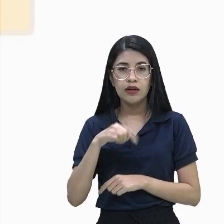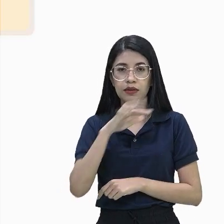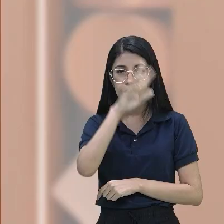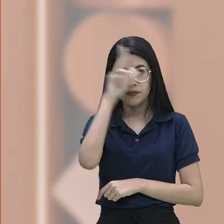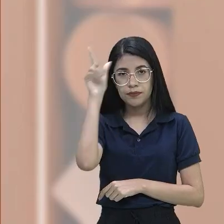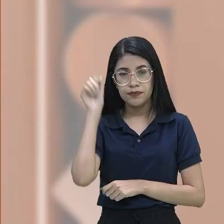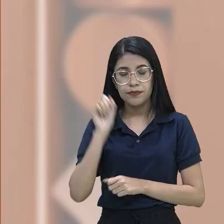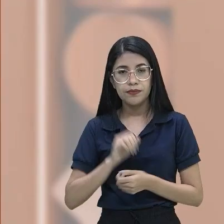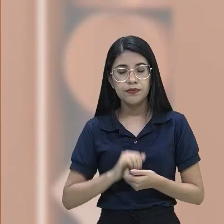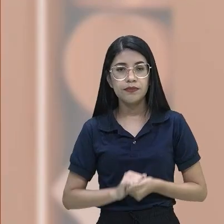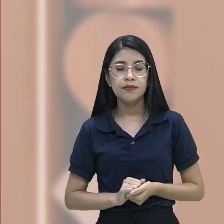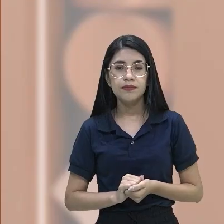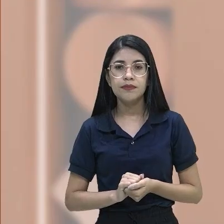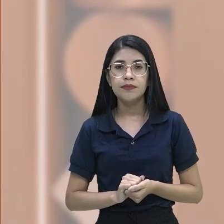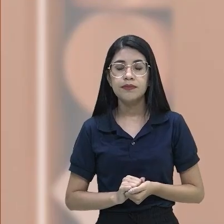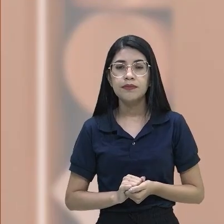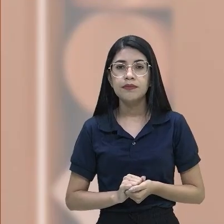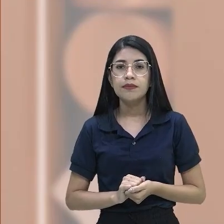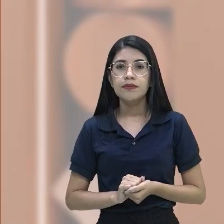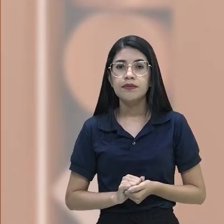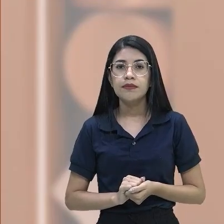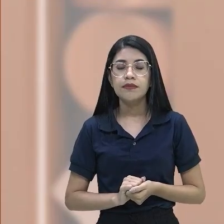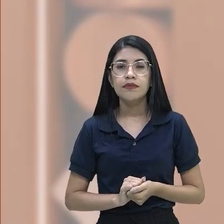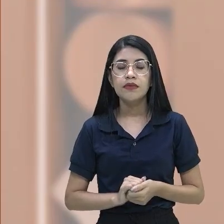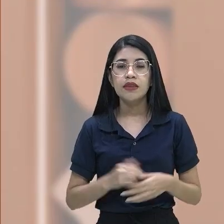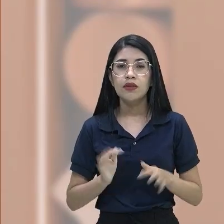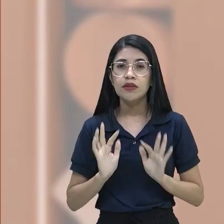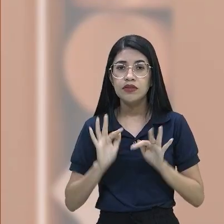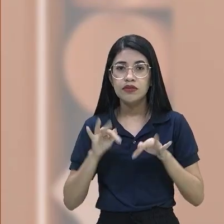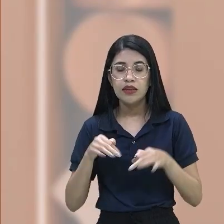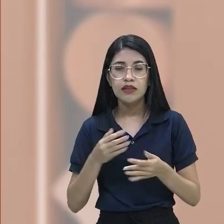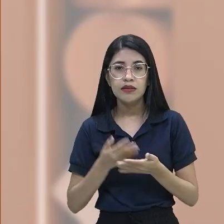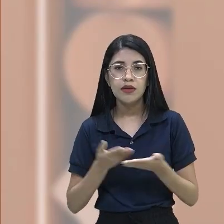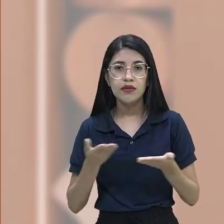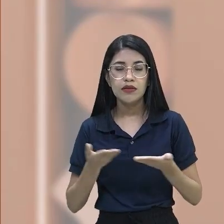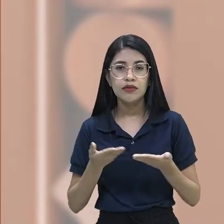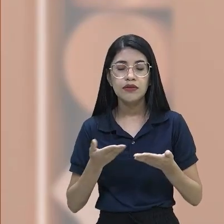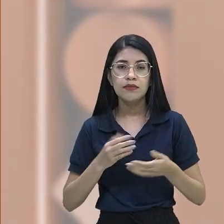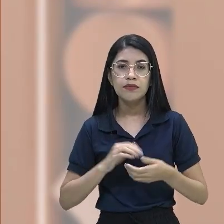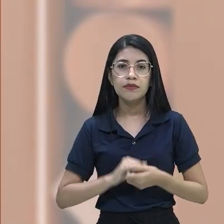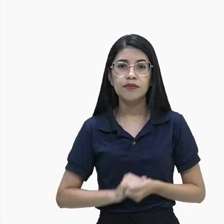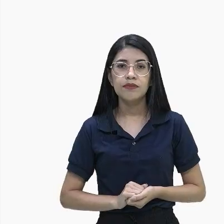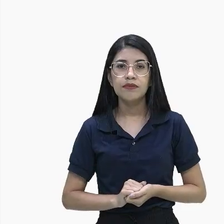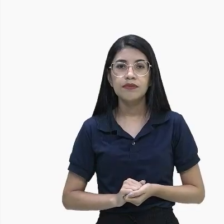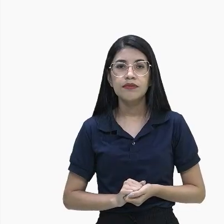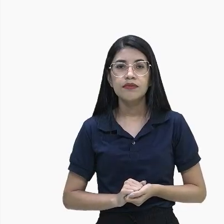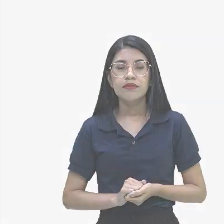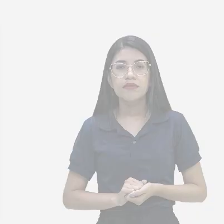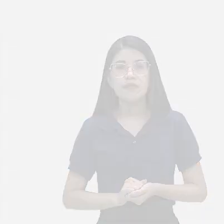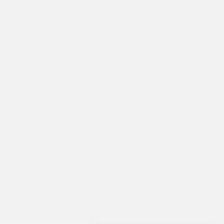do Amazonas, tá bom, gente? E assim a gente finaliza esse momento da nossa aula.